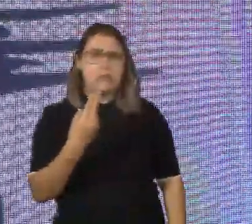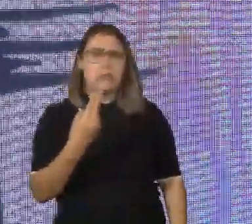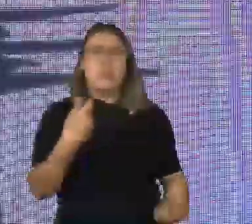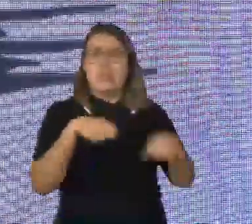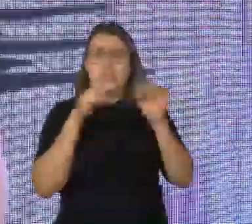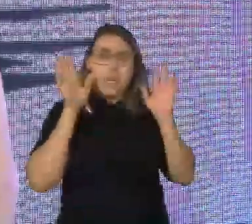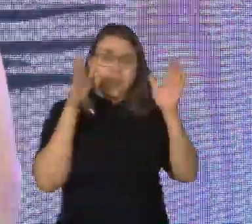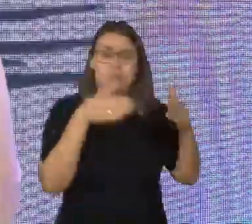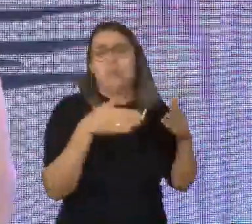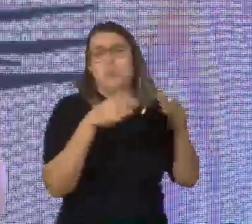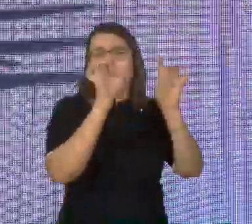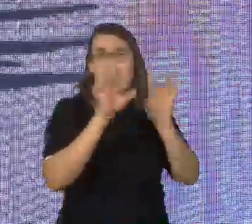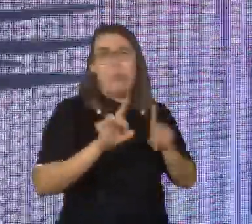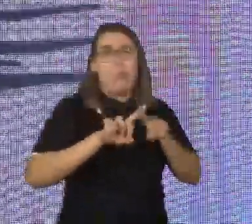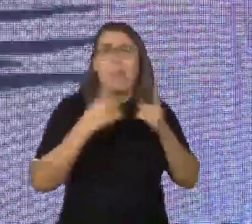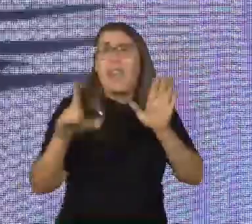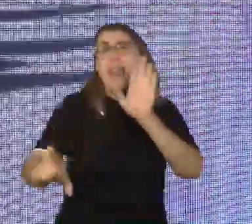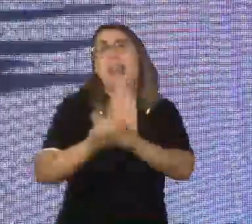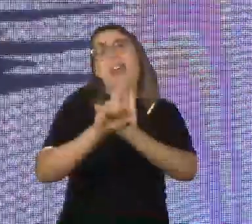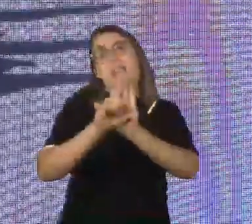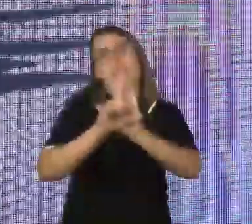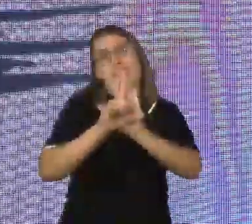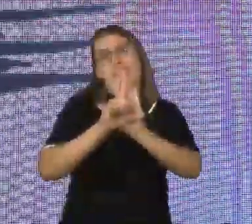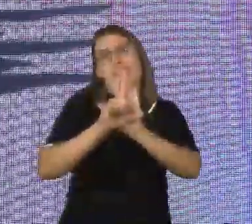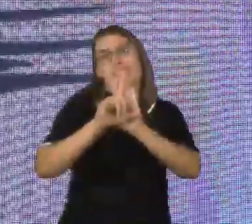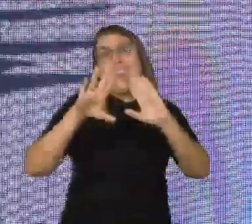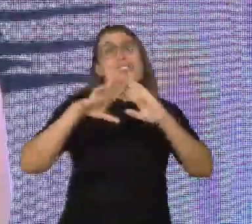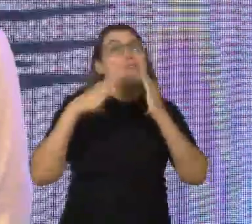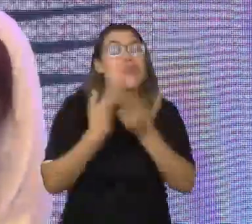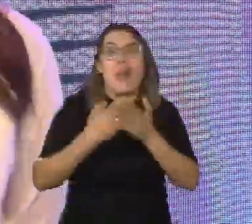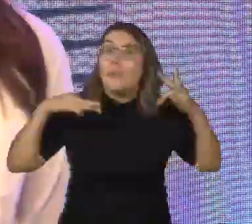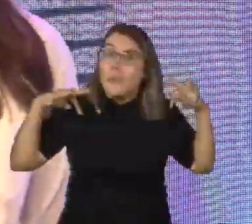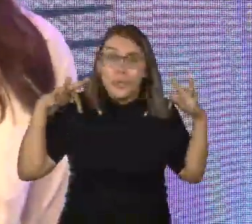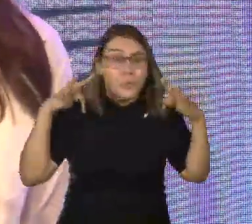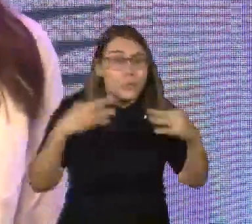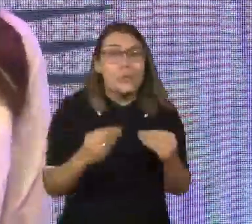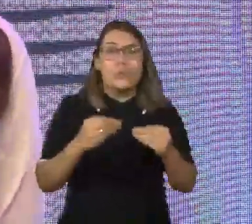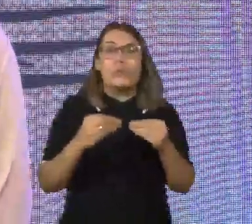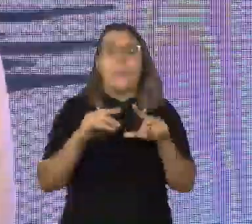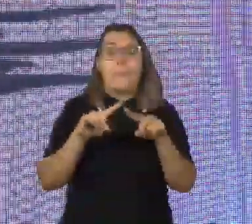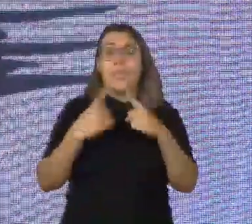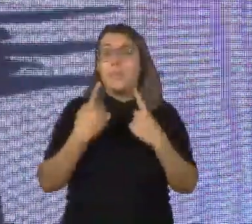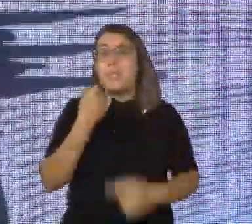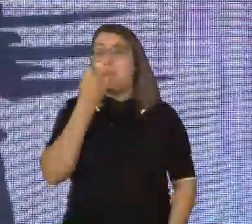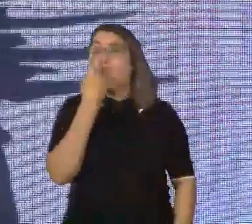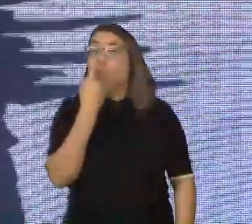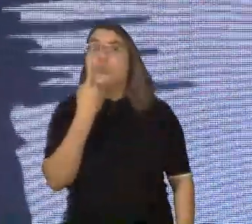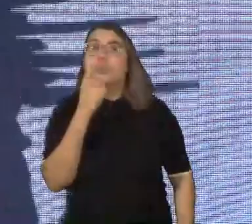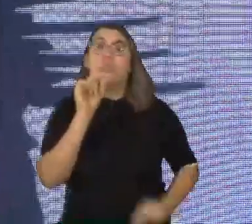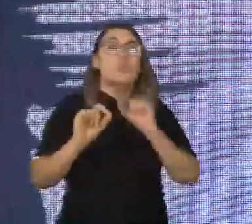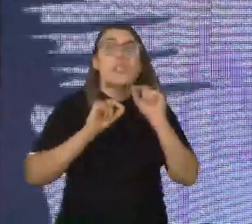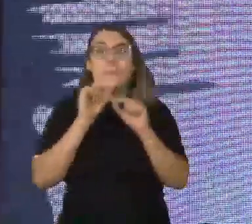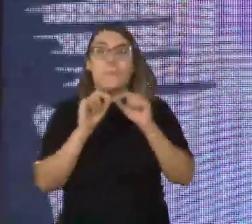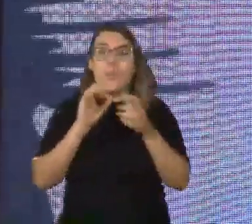especial? É lei. A escola é para todos. A escola só tem que ter a vaga. E a gente só tem